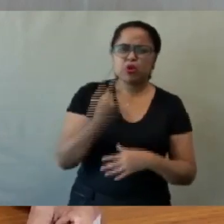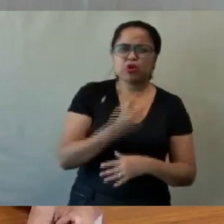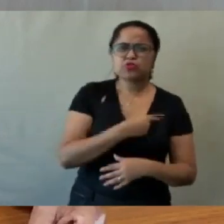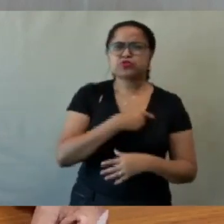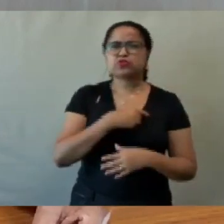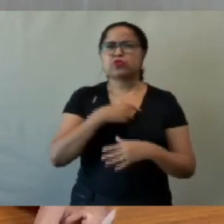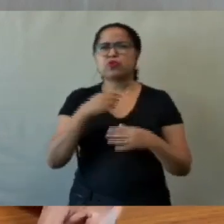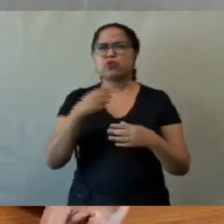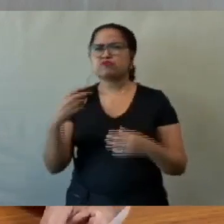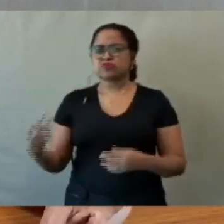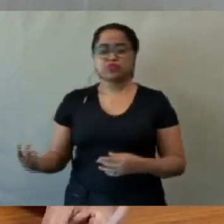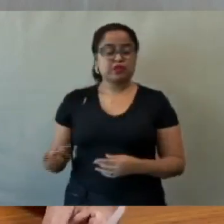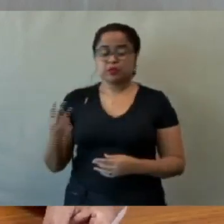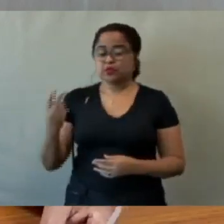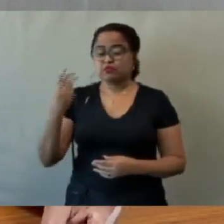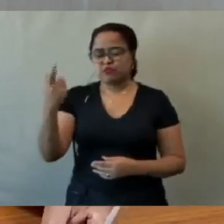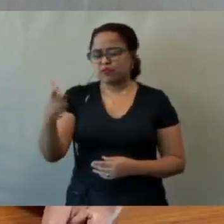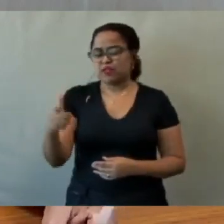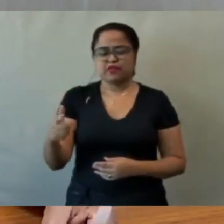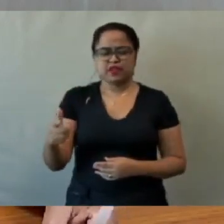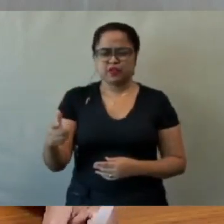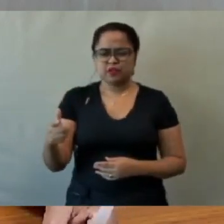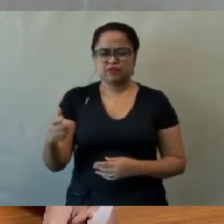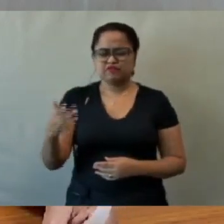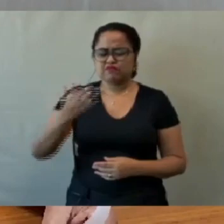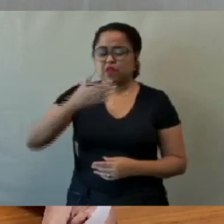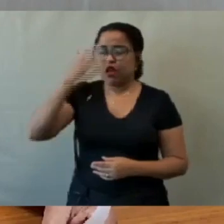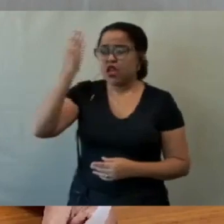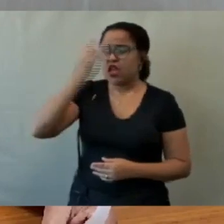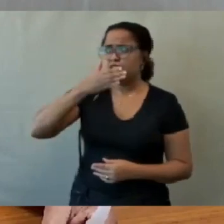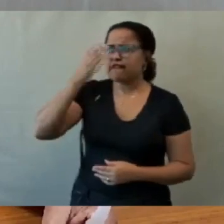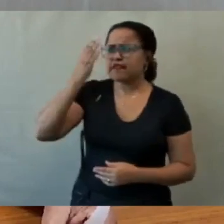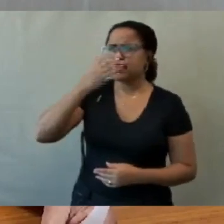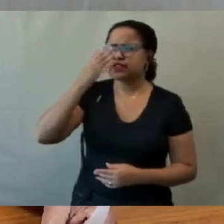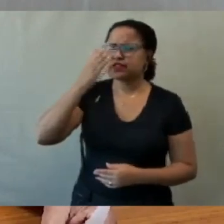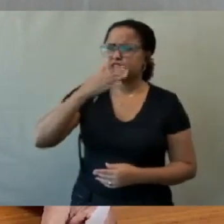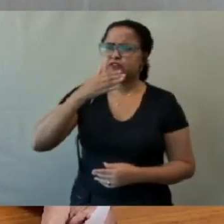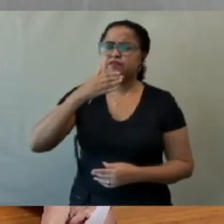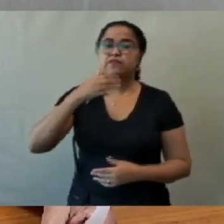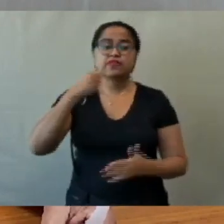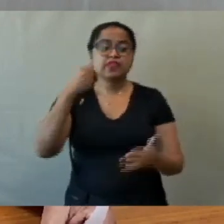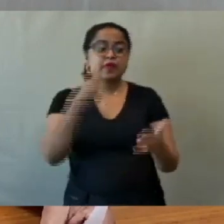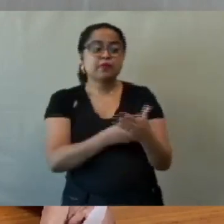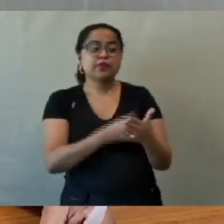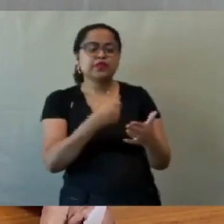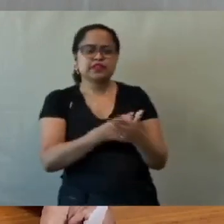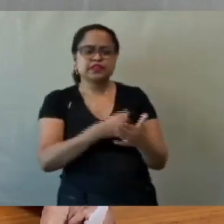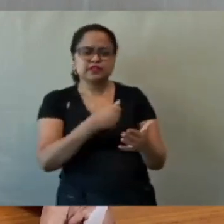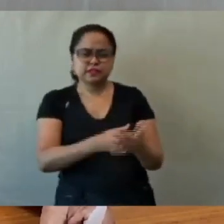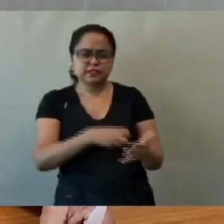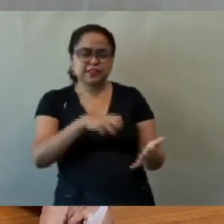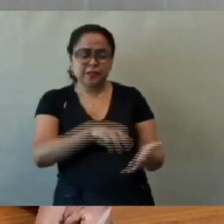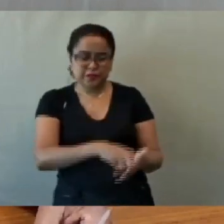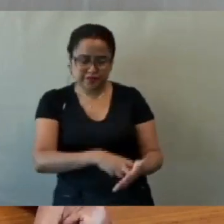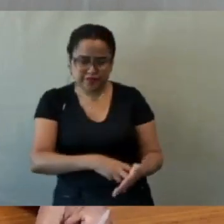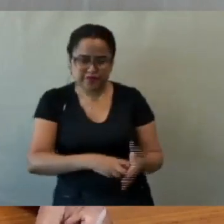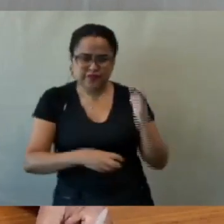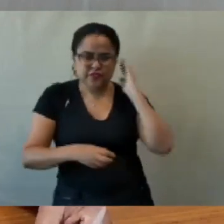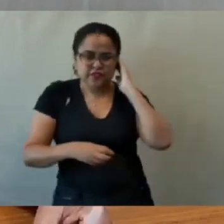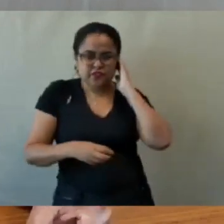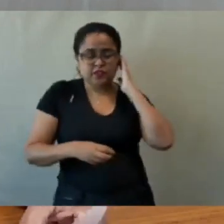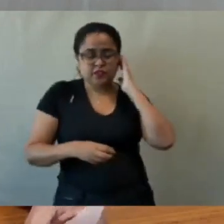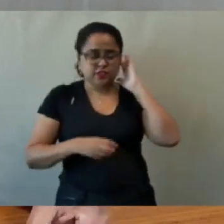nós somos invisíveis, a gente sofre punição, assédio a todo